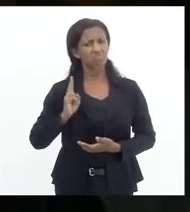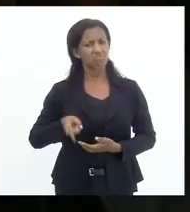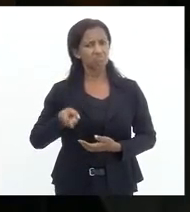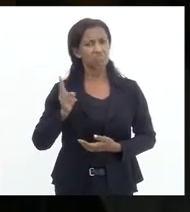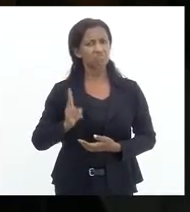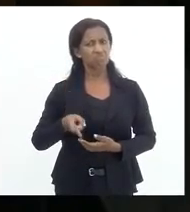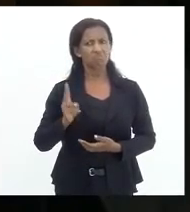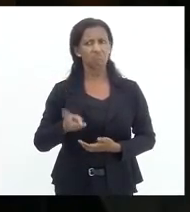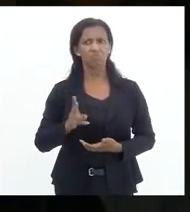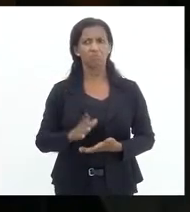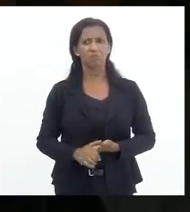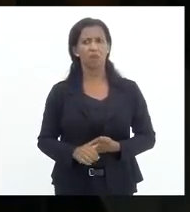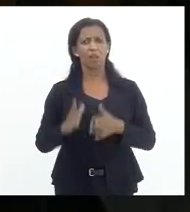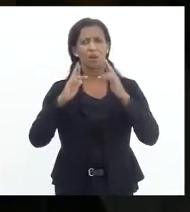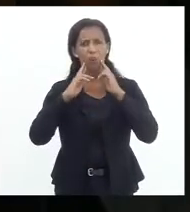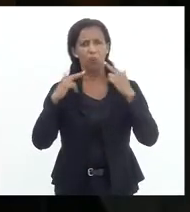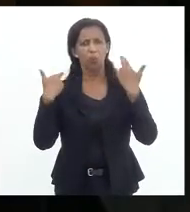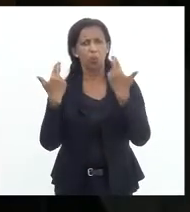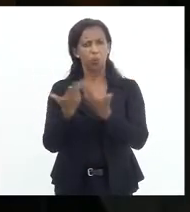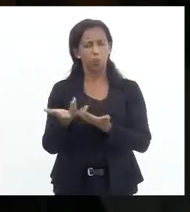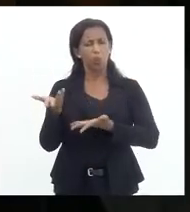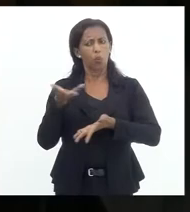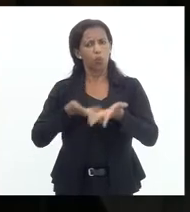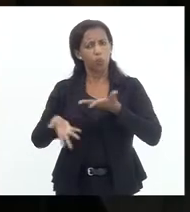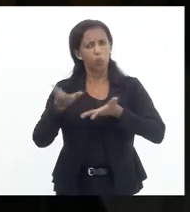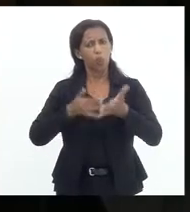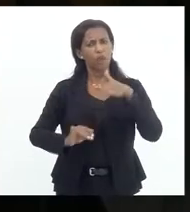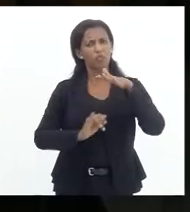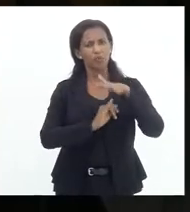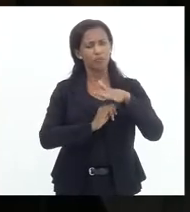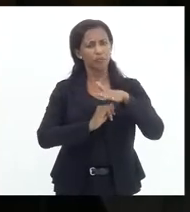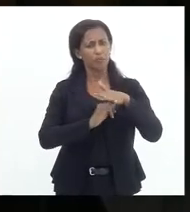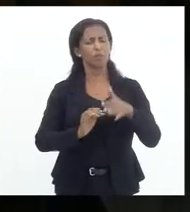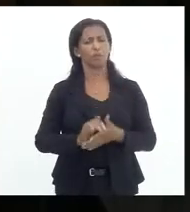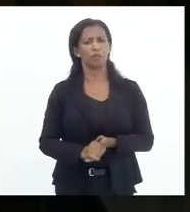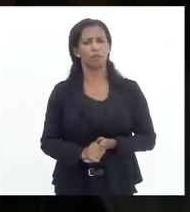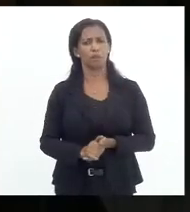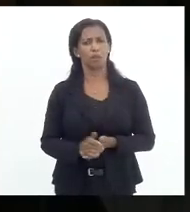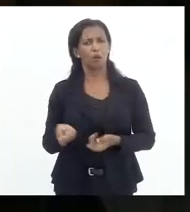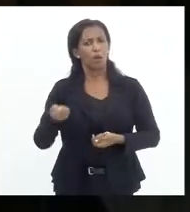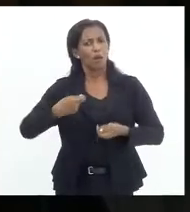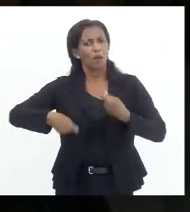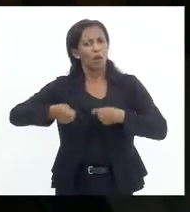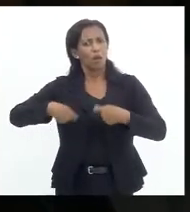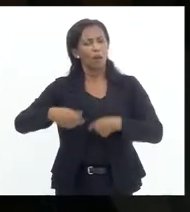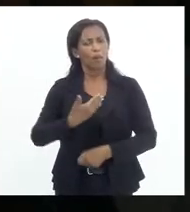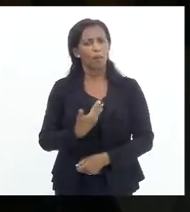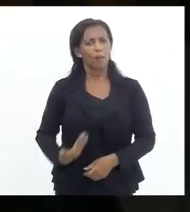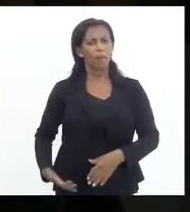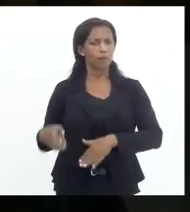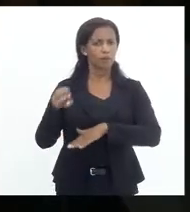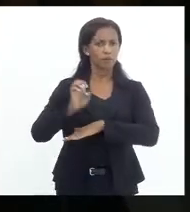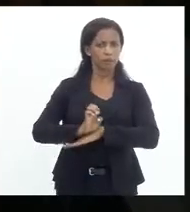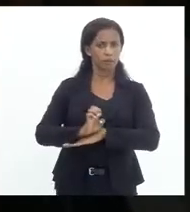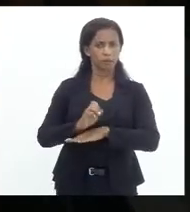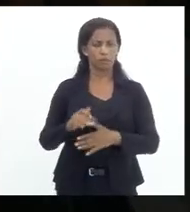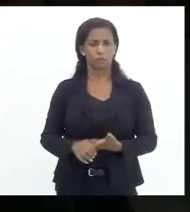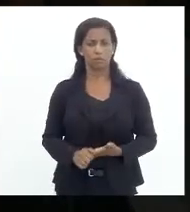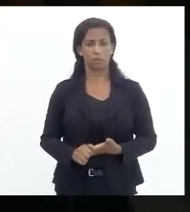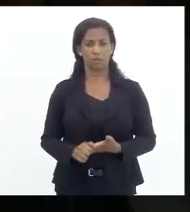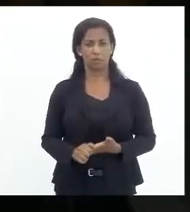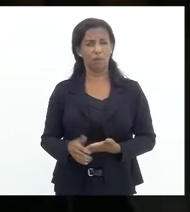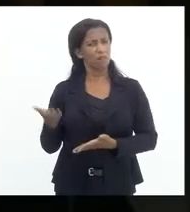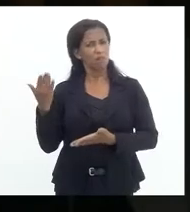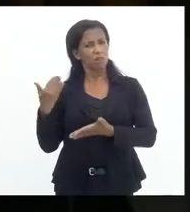constantes reuniões e tratativas institucionais com a administração pública Estadual com